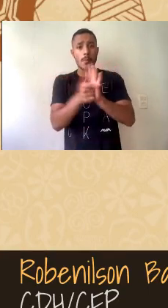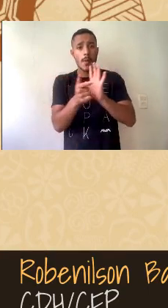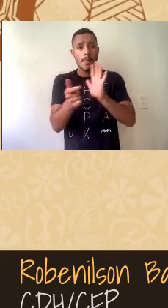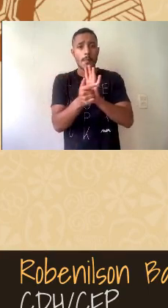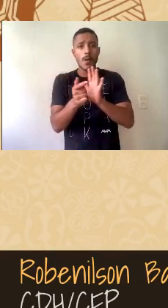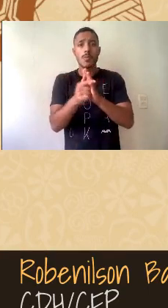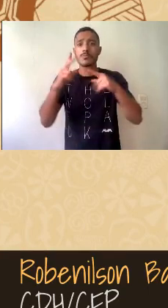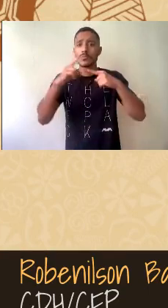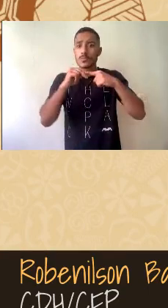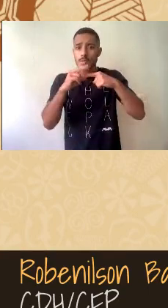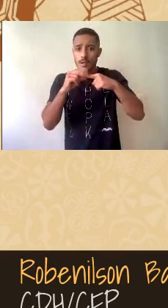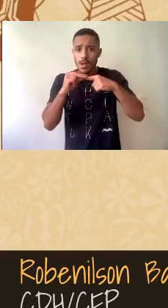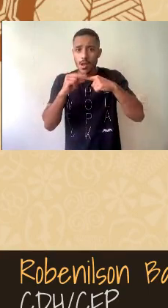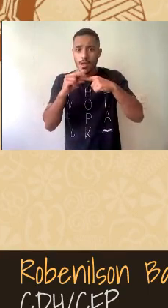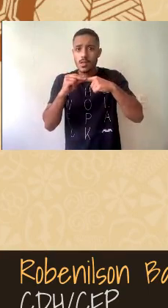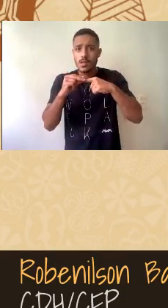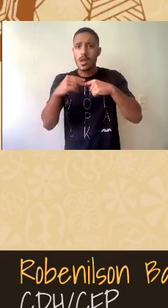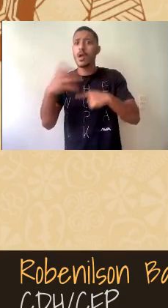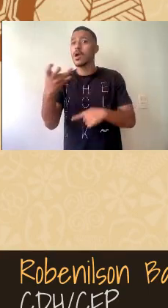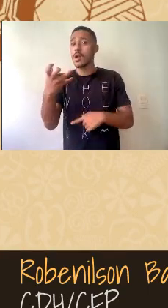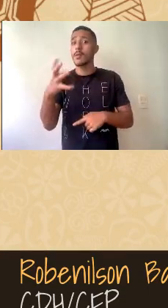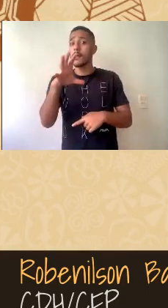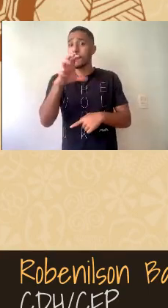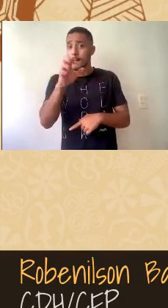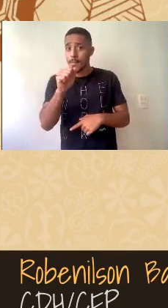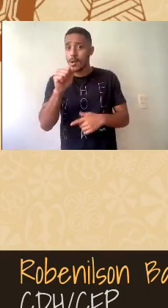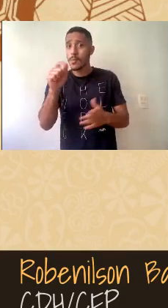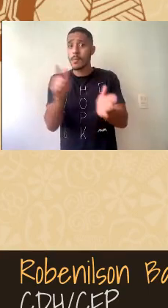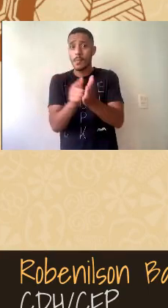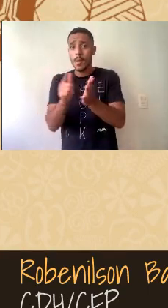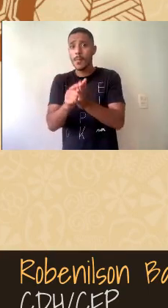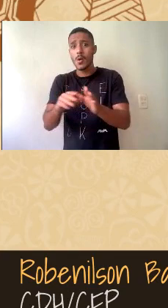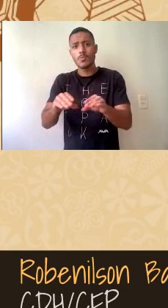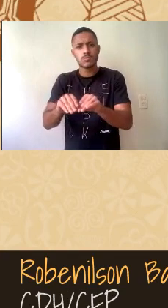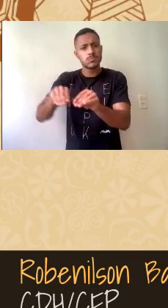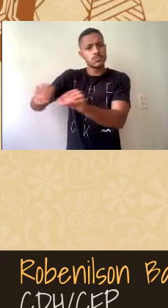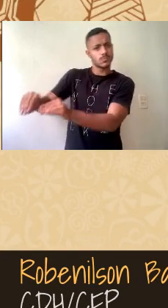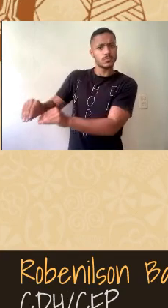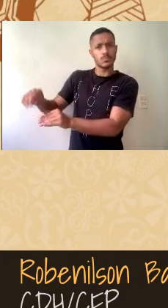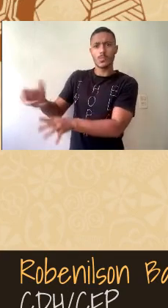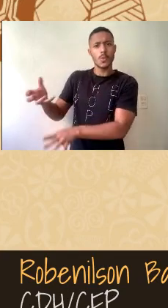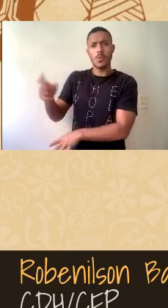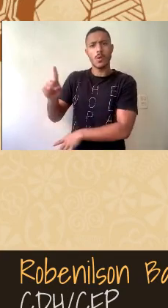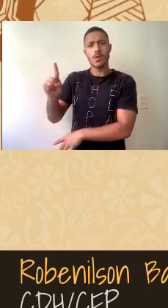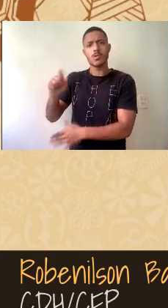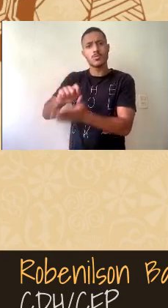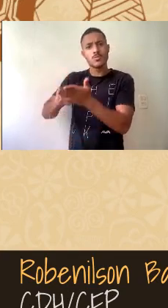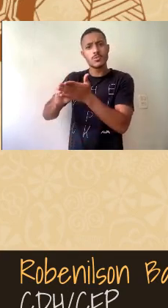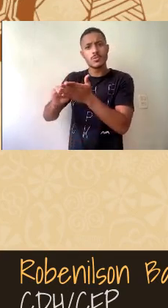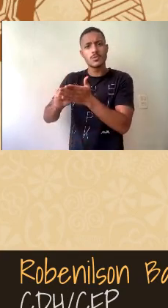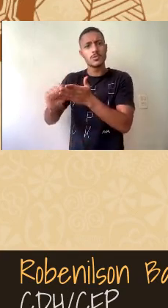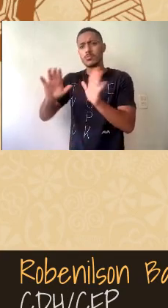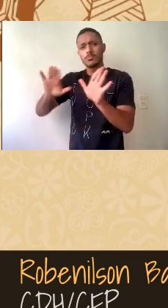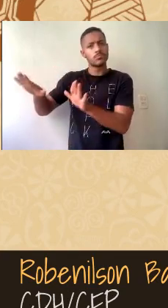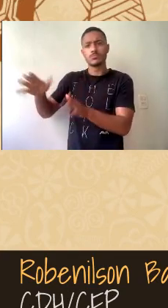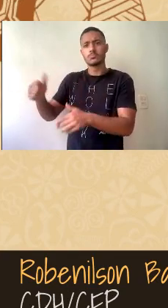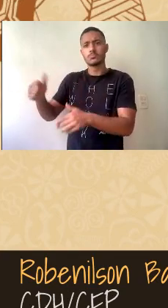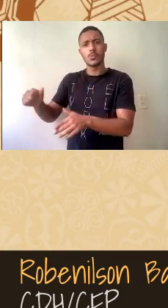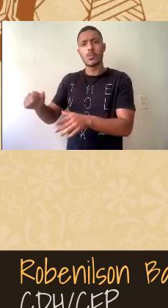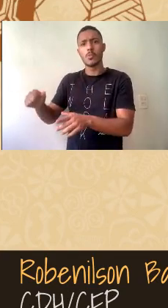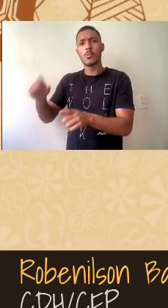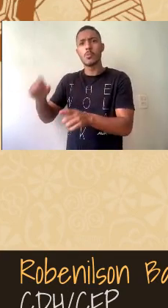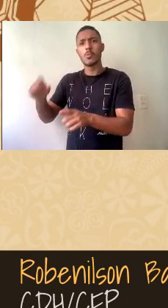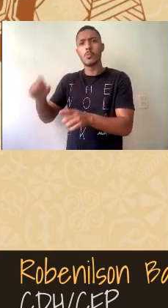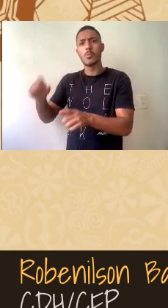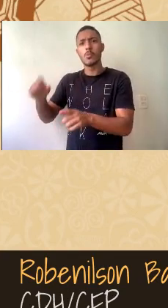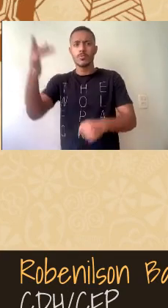bonitinho, mas que vocês pegassem, de fato, um papel e a caneta, deixassem de lado quem não quer escrever, pode gravar na memória para